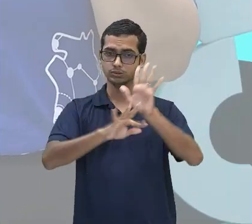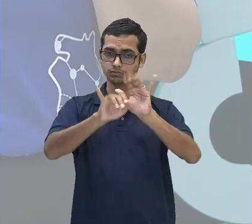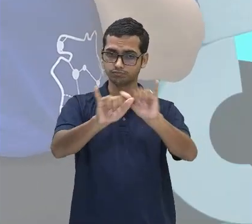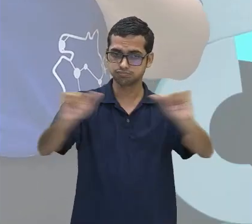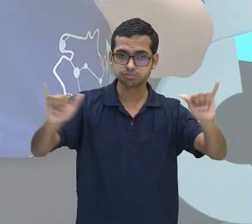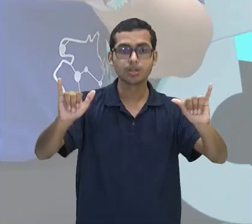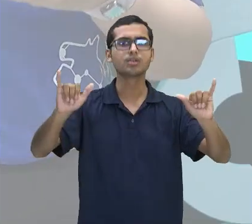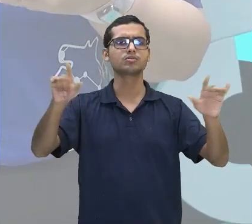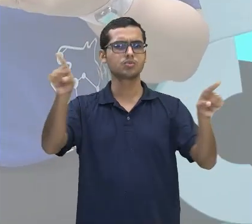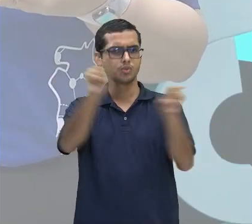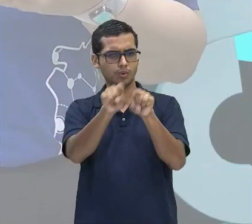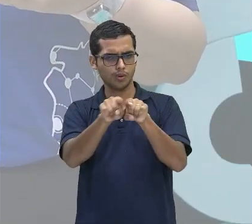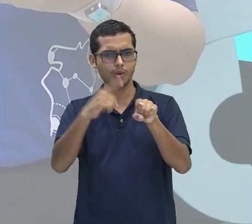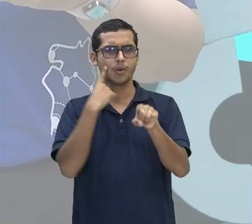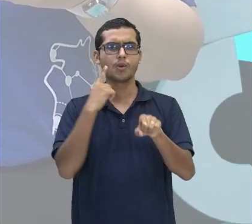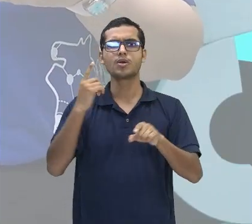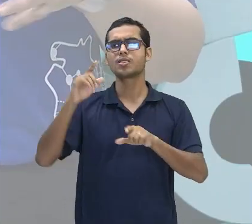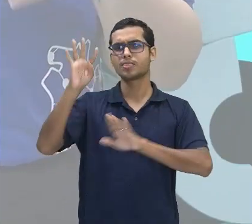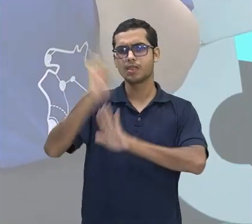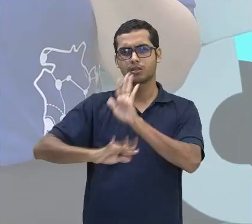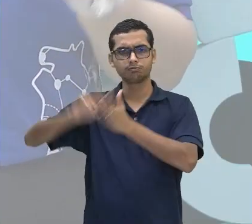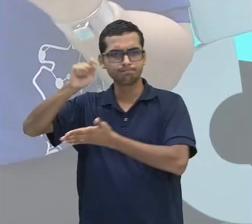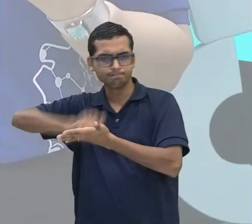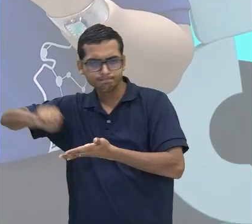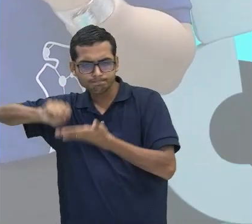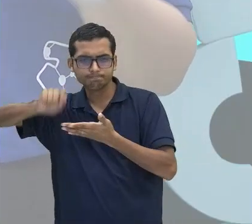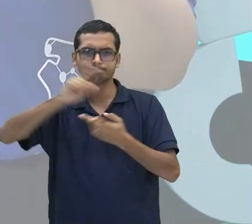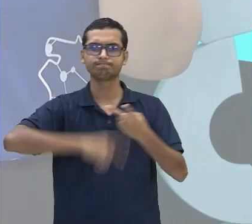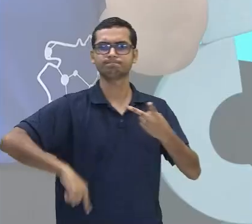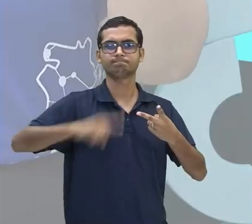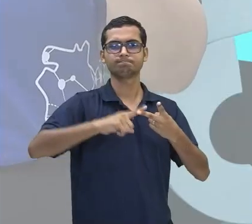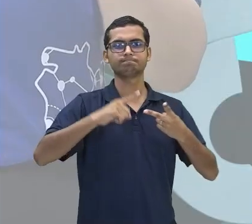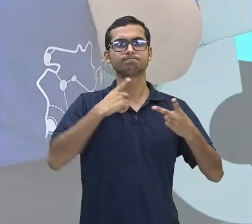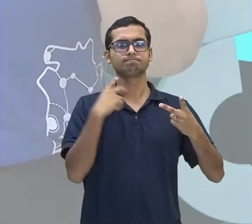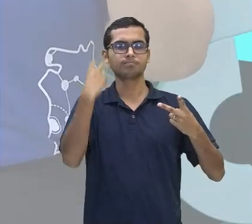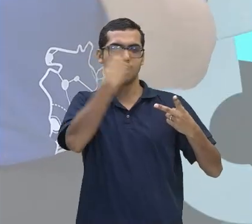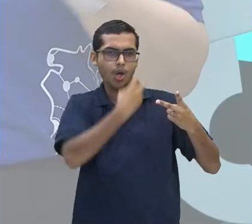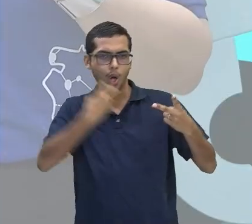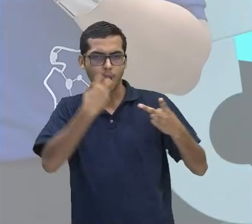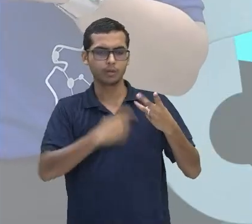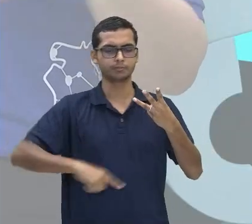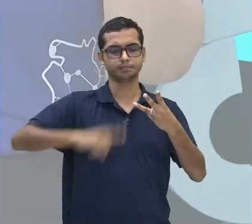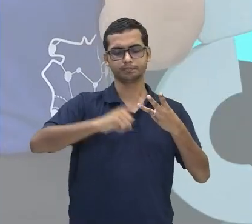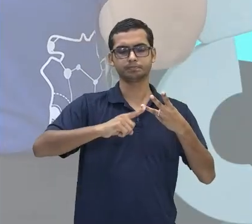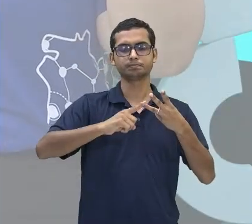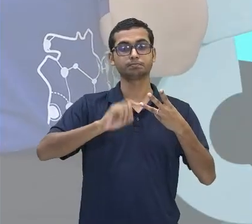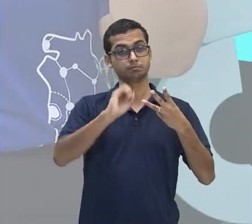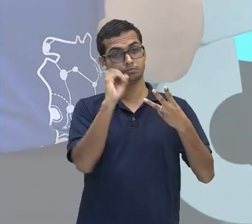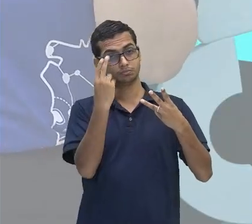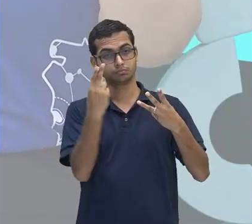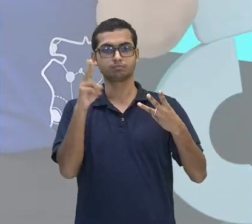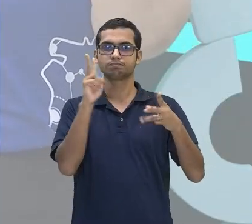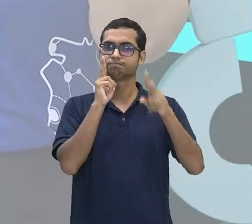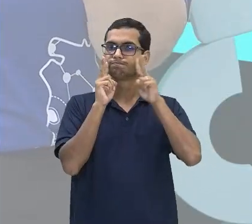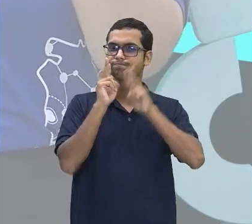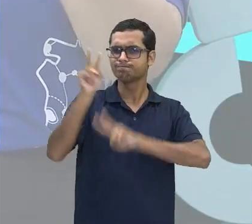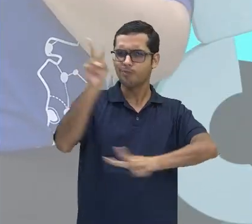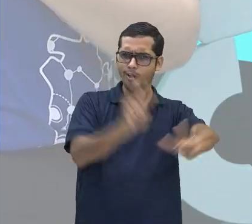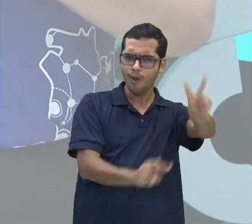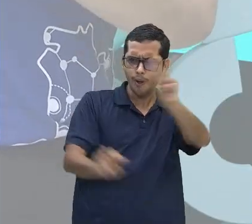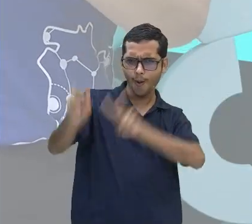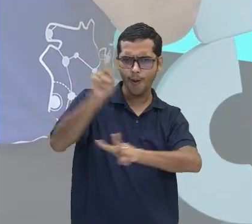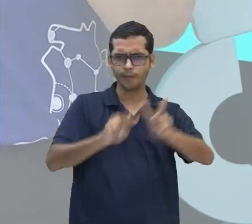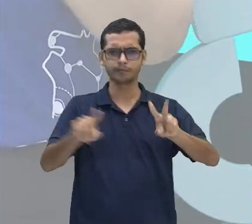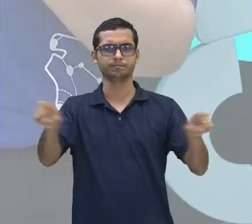de natureza escrita, oral ou visual. E, em geral, eles podem também misturar, né? Tem ali a